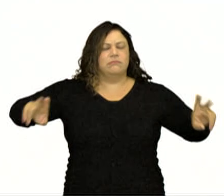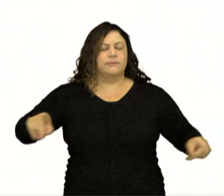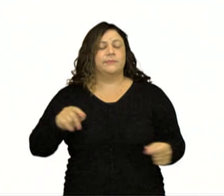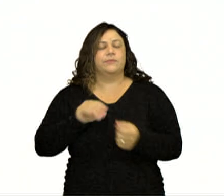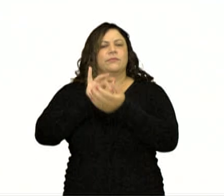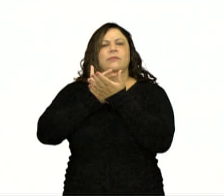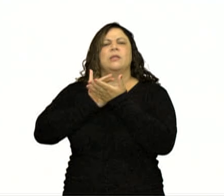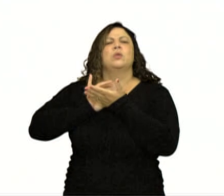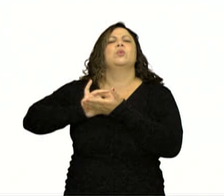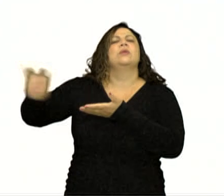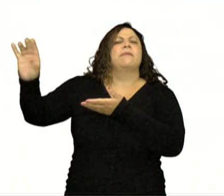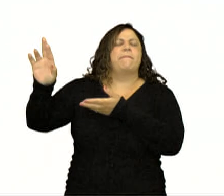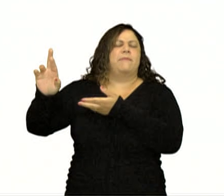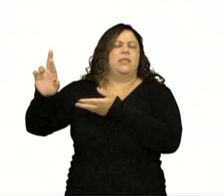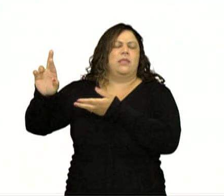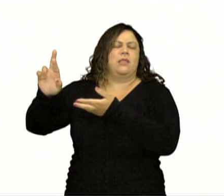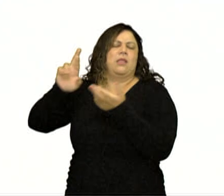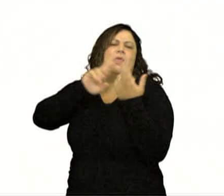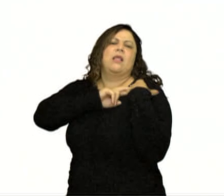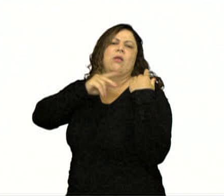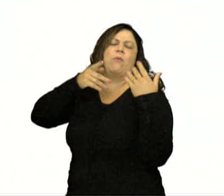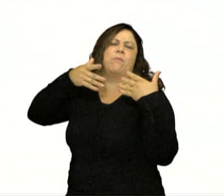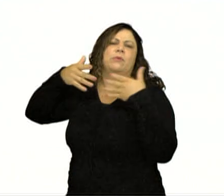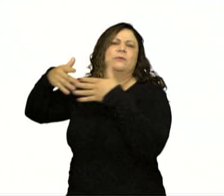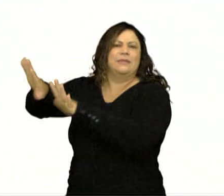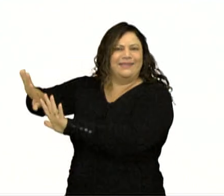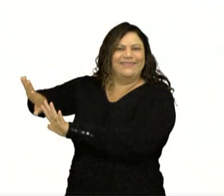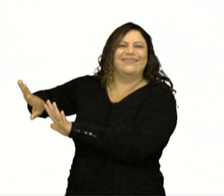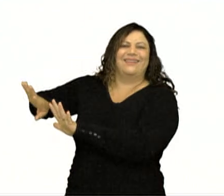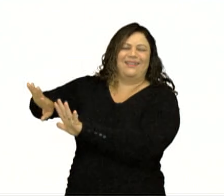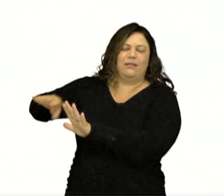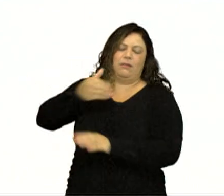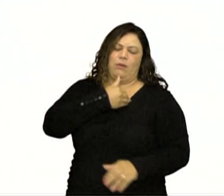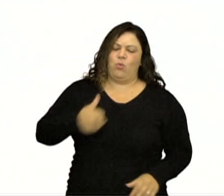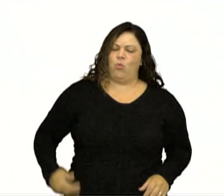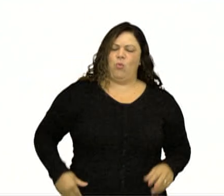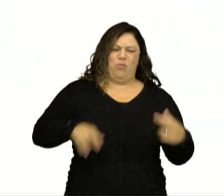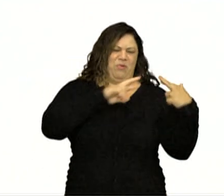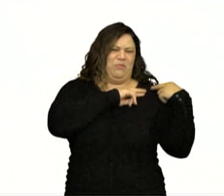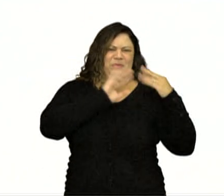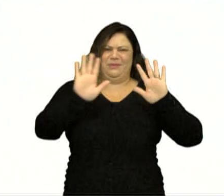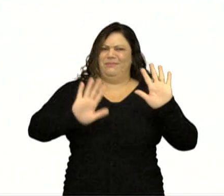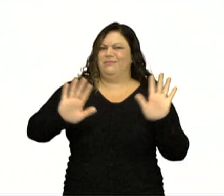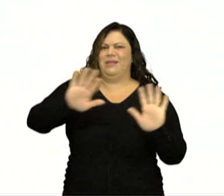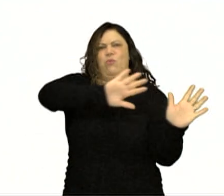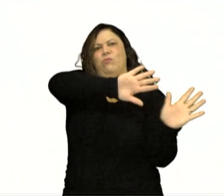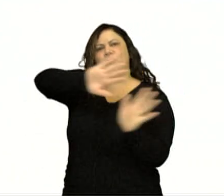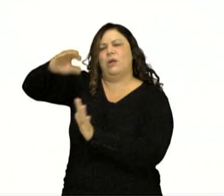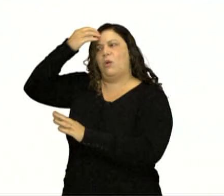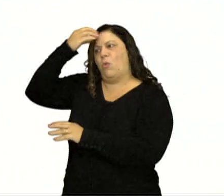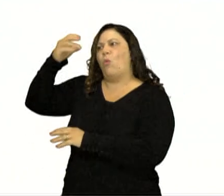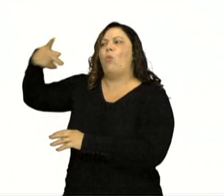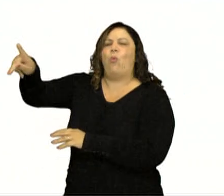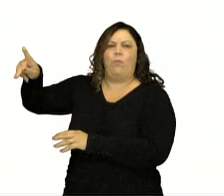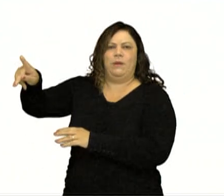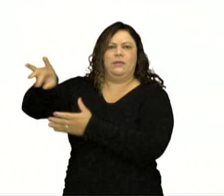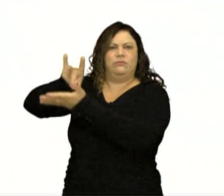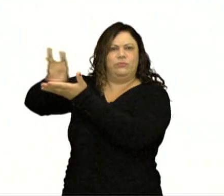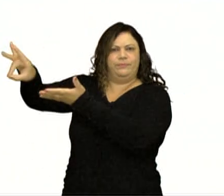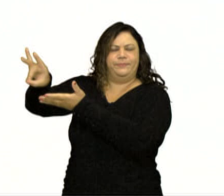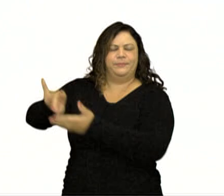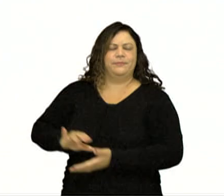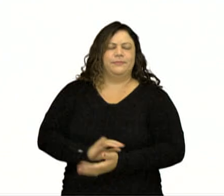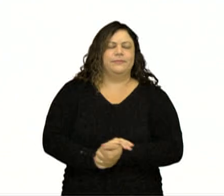são os responsáveis por todos os problemas. O governo não é responsável por nada, é tudo culpa dos inimigos. O